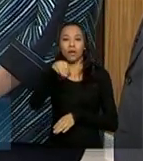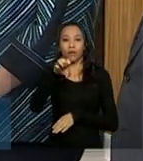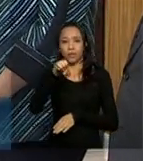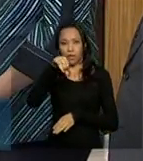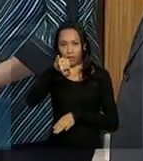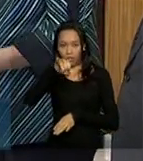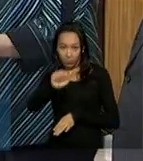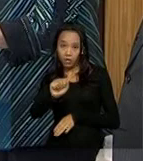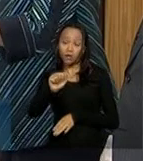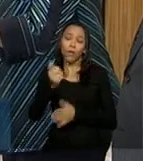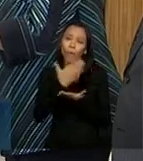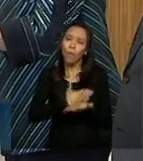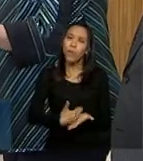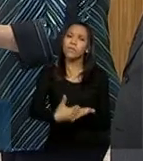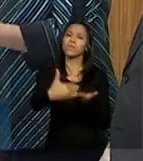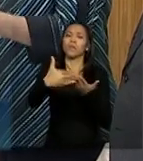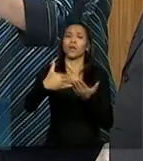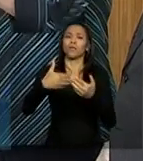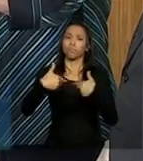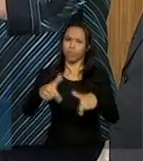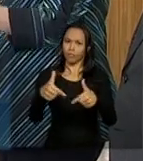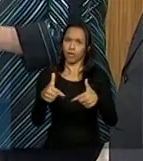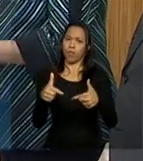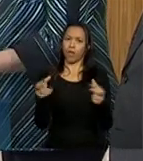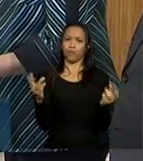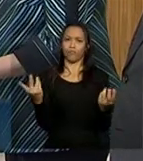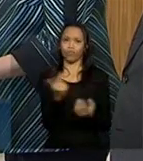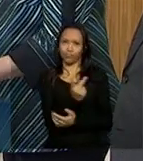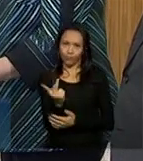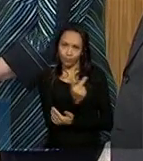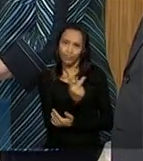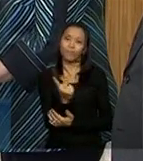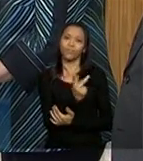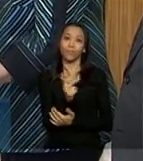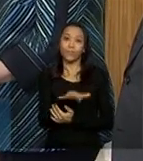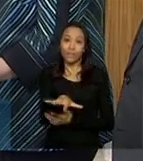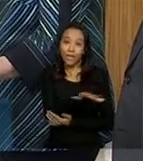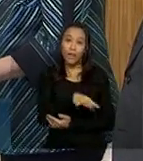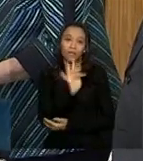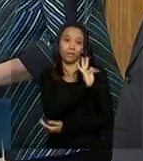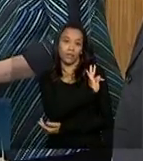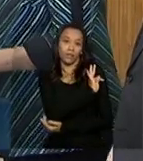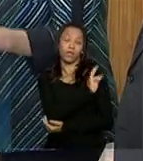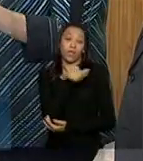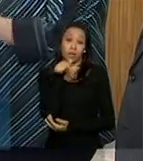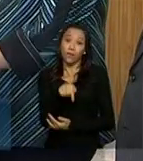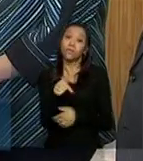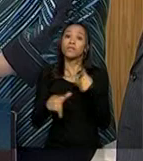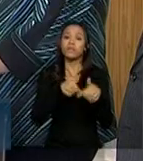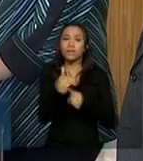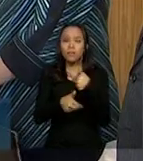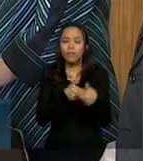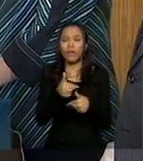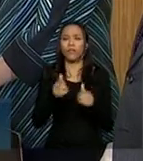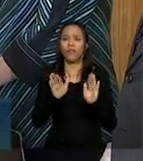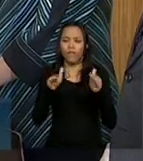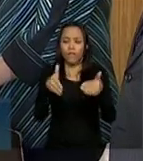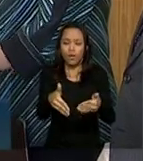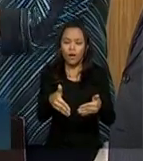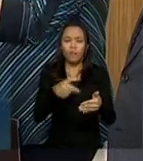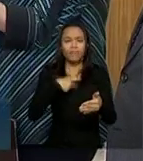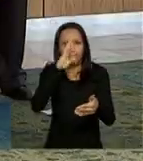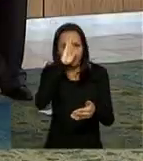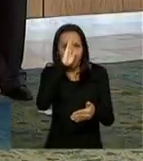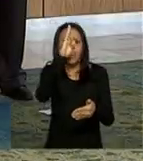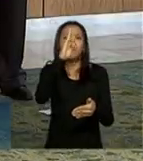últimos anos um programa de cooperação técnica. Recentemente, este programa de cooperação tem se concentrado